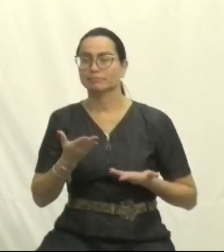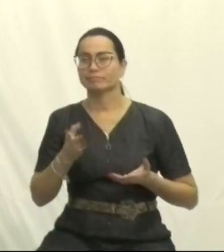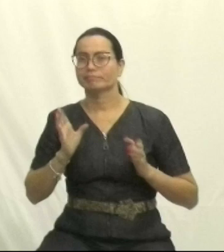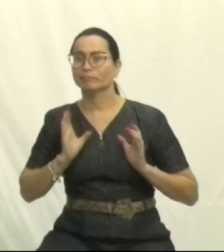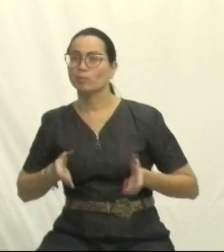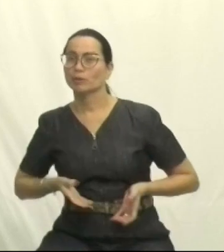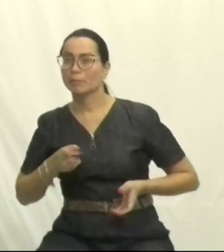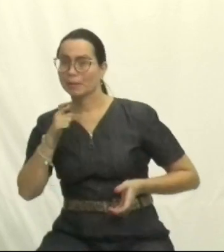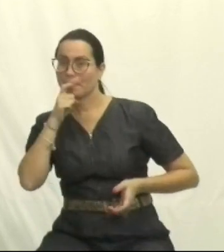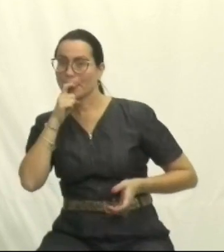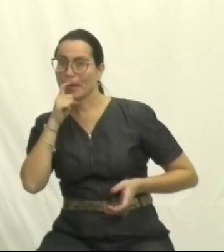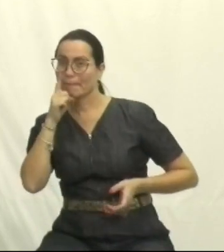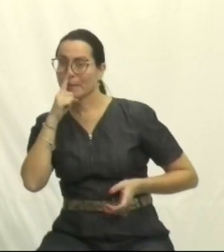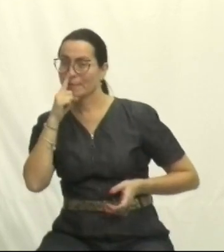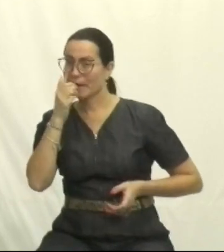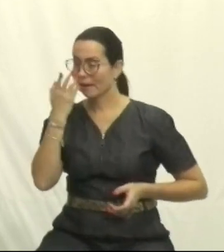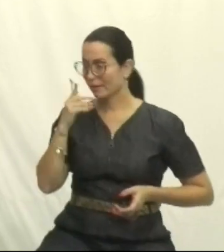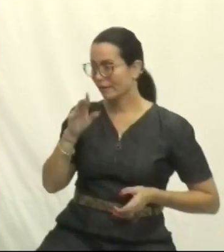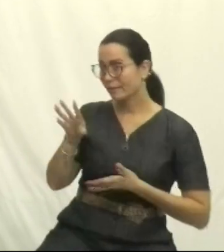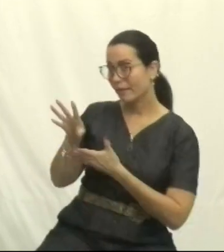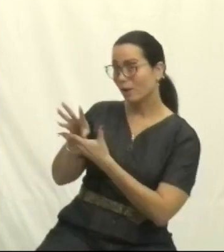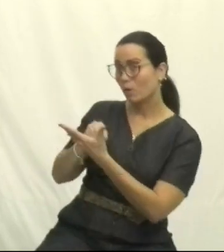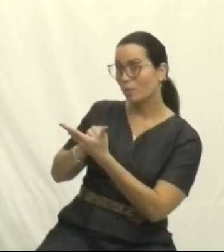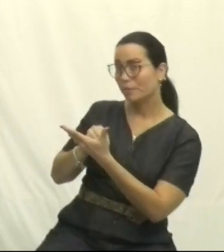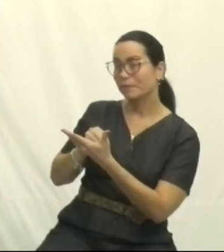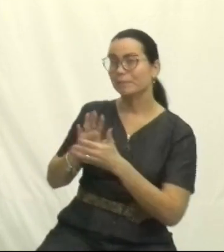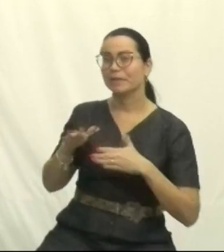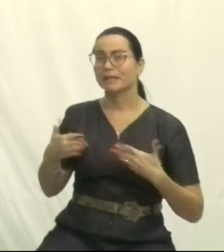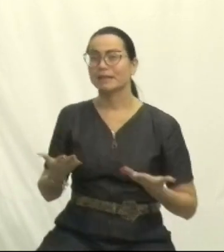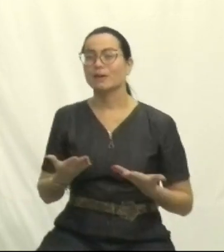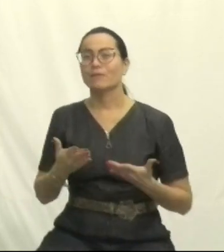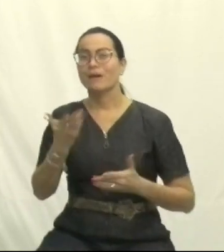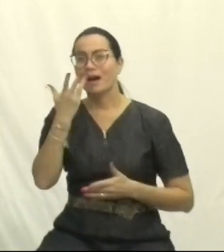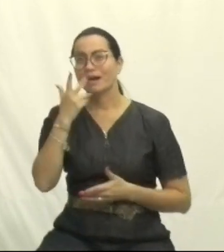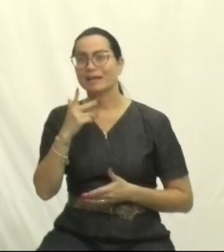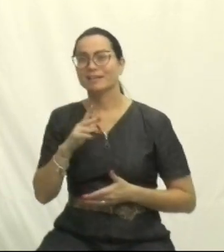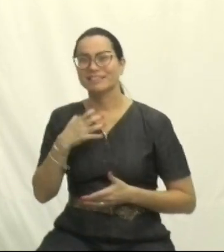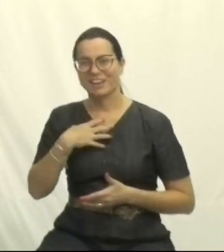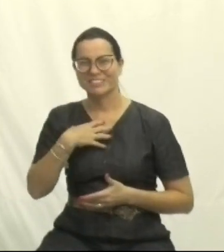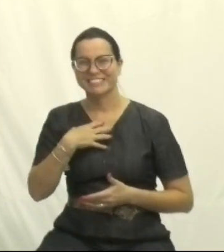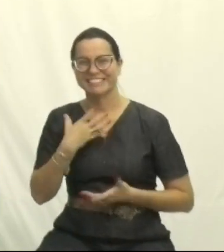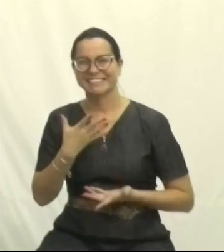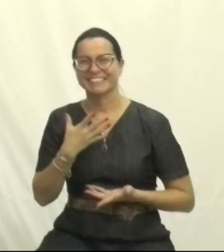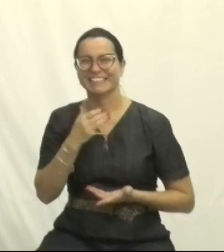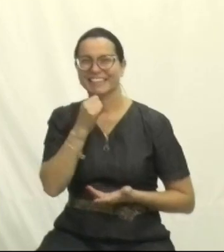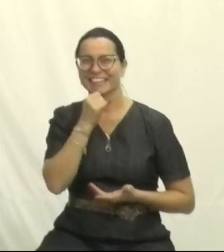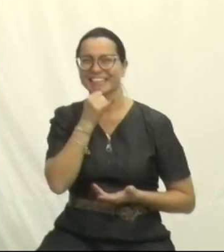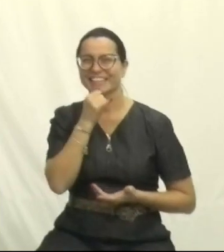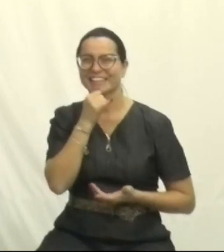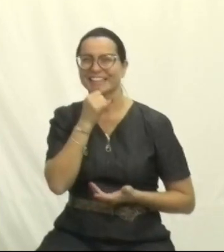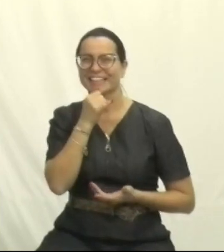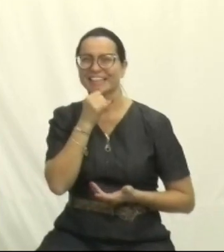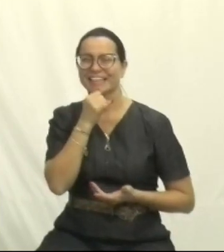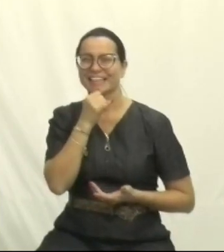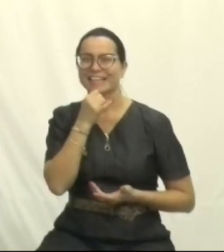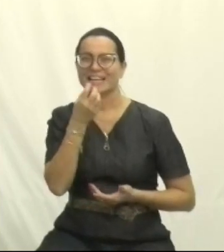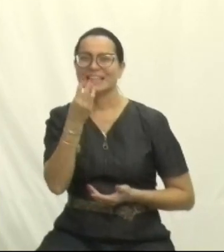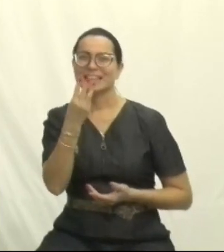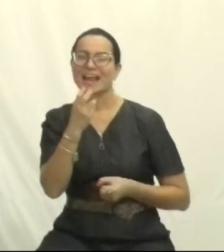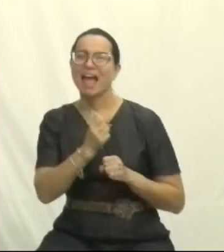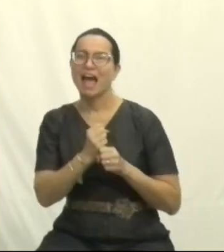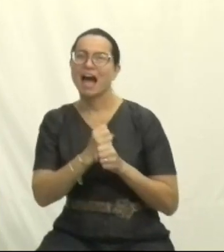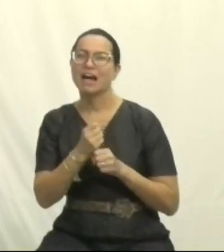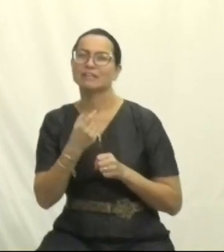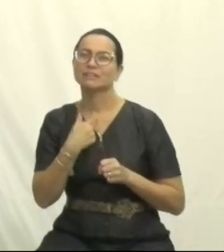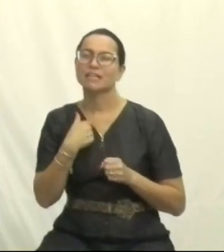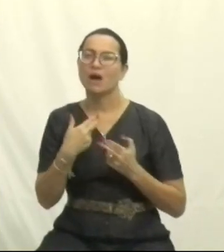então ela costuma cobrar. Eu cito, né? Eu tenho um filho de 3 anos que eu estou dirigindo, às vezes estou